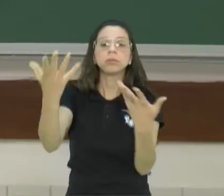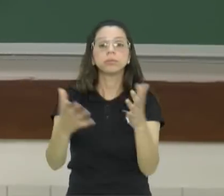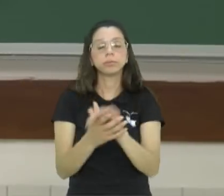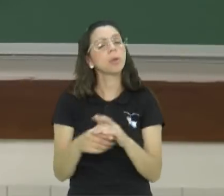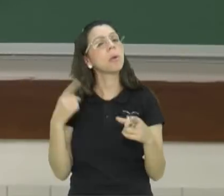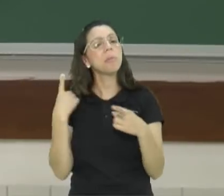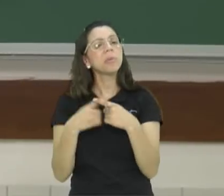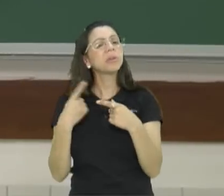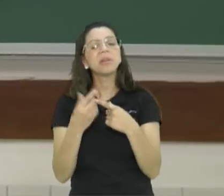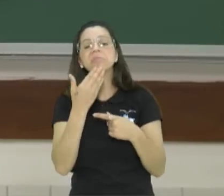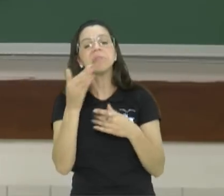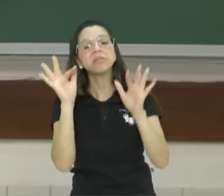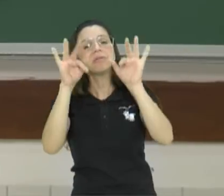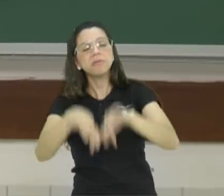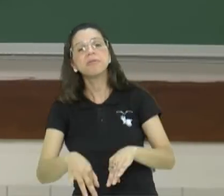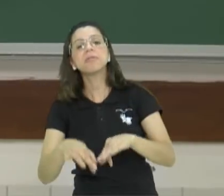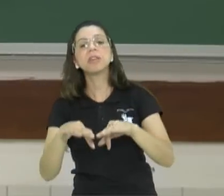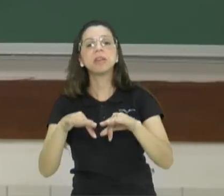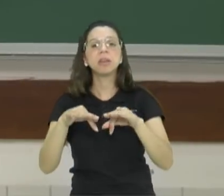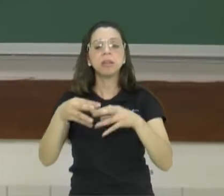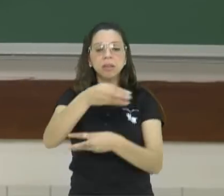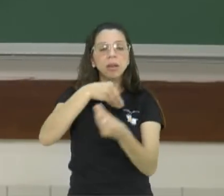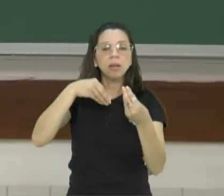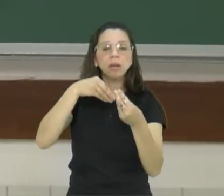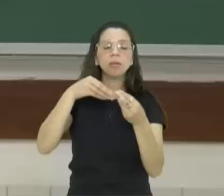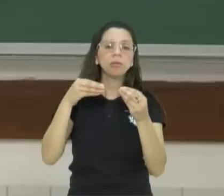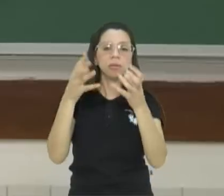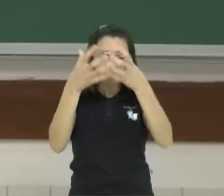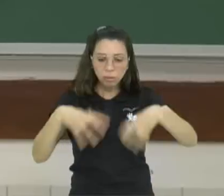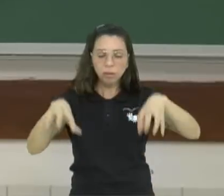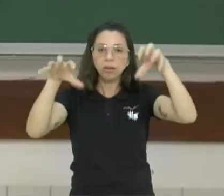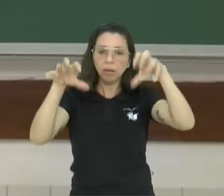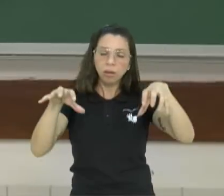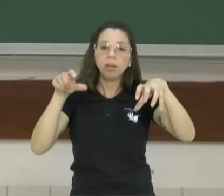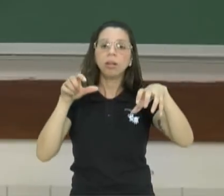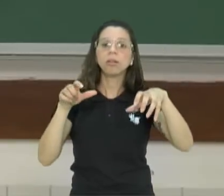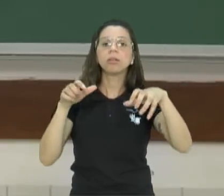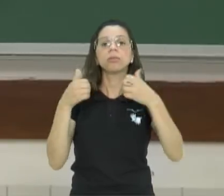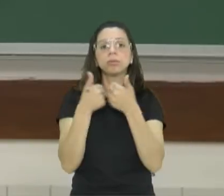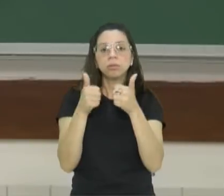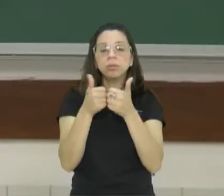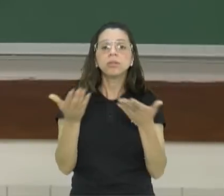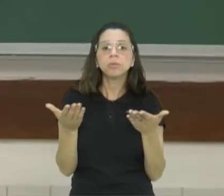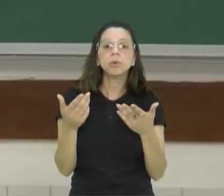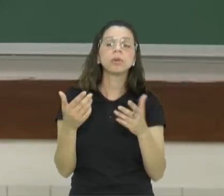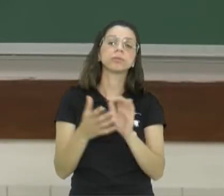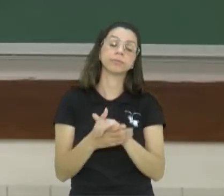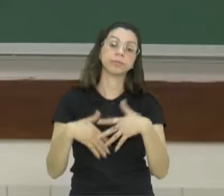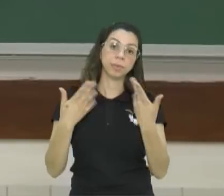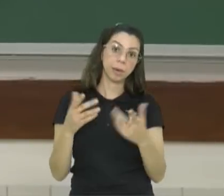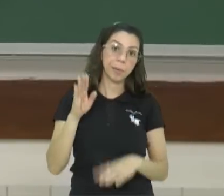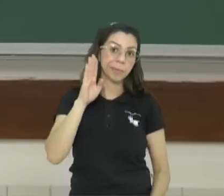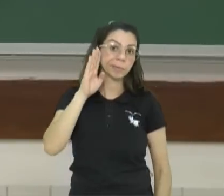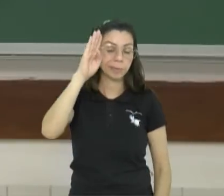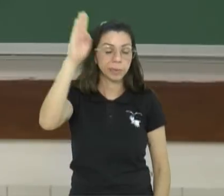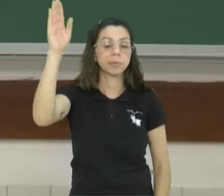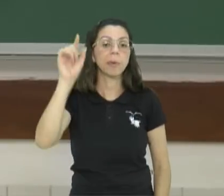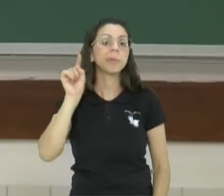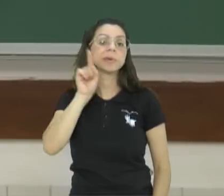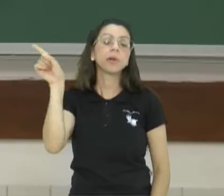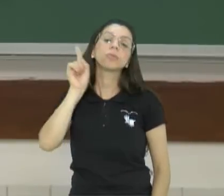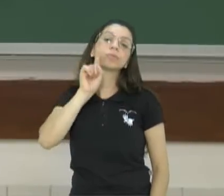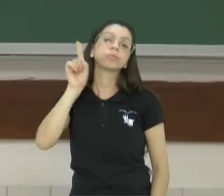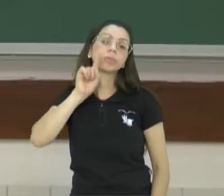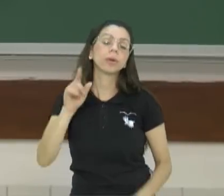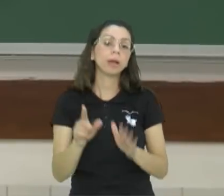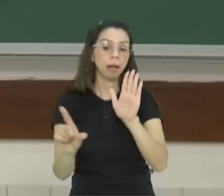transporte público? Porque principalmente no sul dos Estados Unidos, na época dele, era lei que os negros